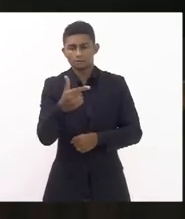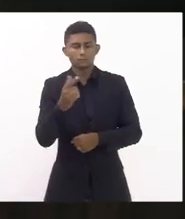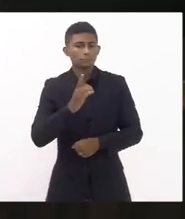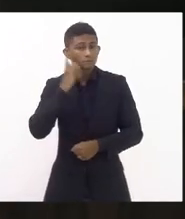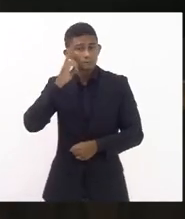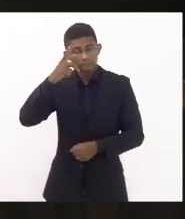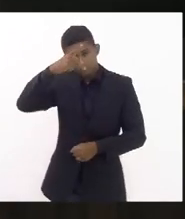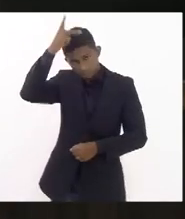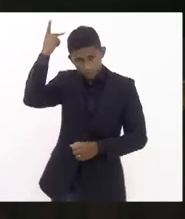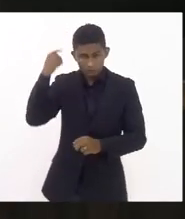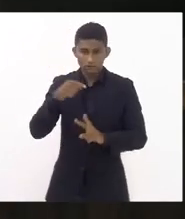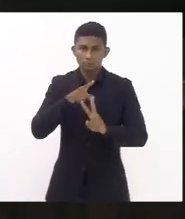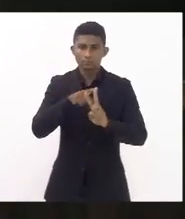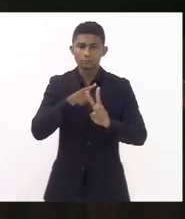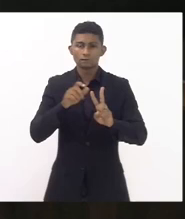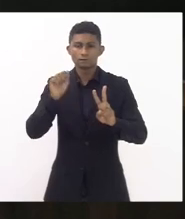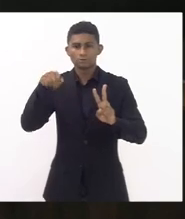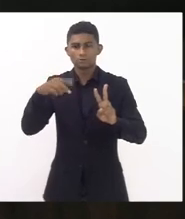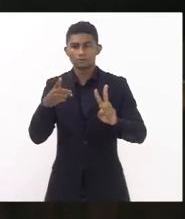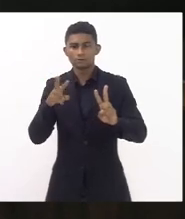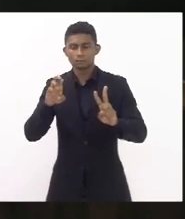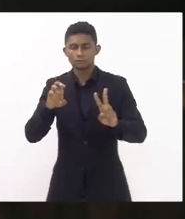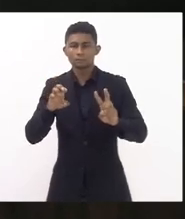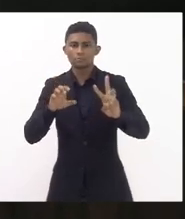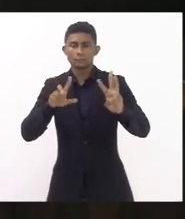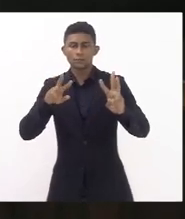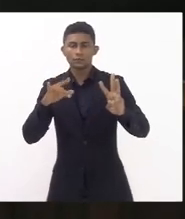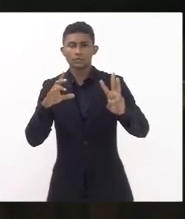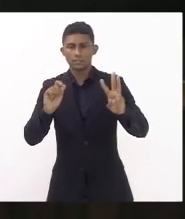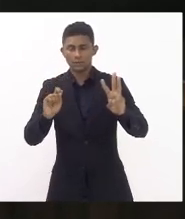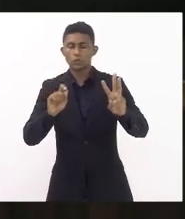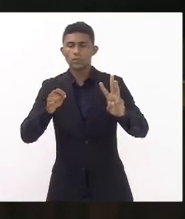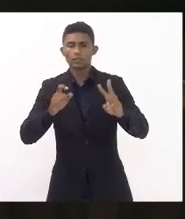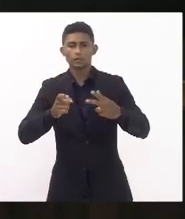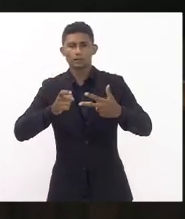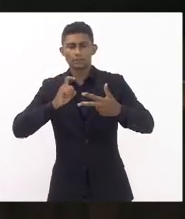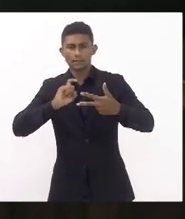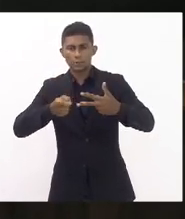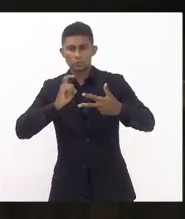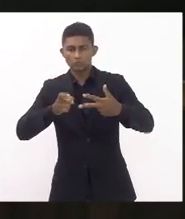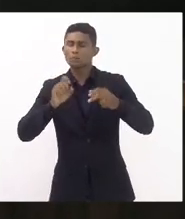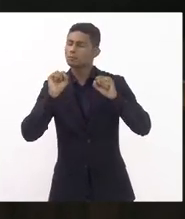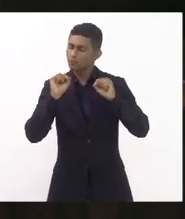Paulo, André Siciliano e Lucinha, que autoriza o Poder Executivo a instituir documento de